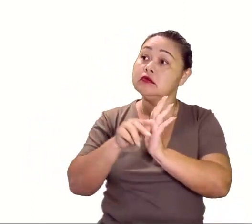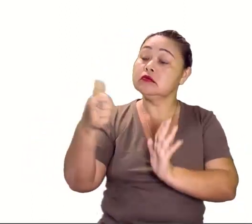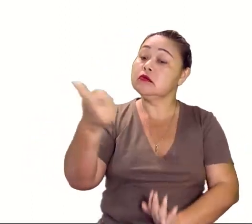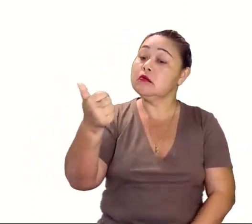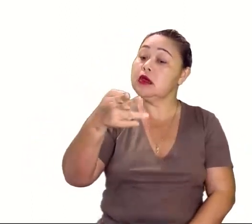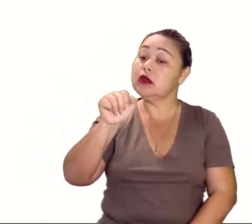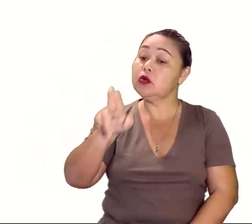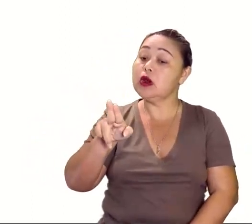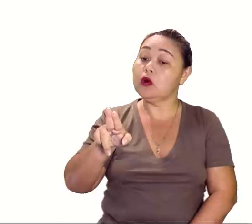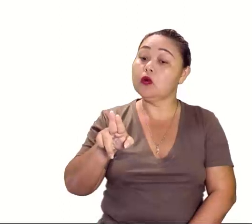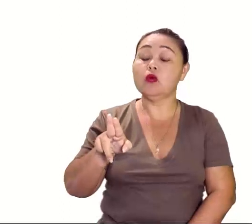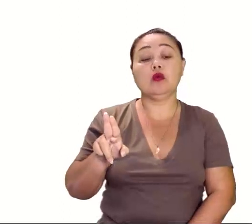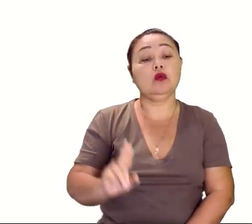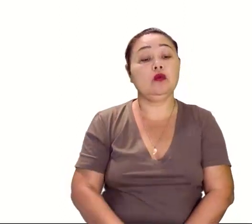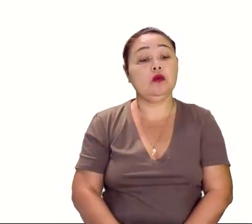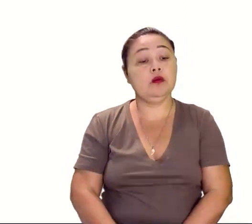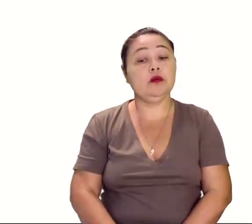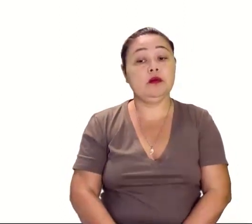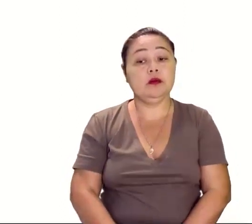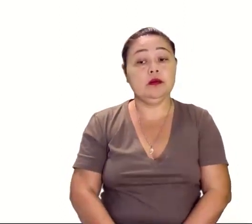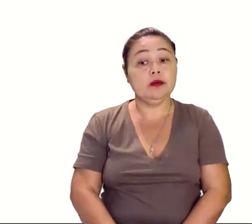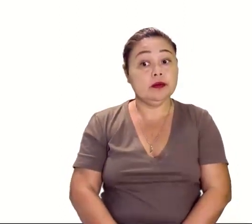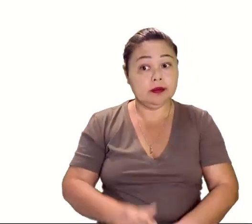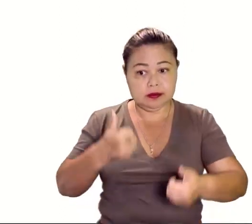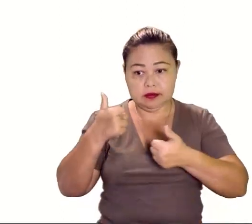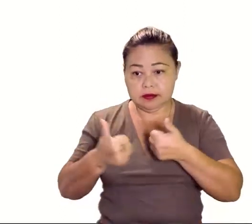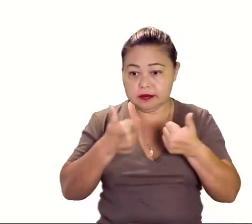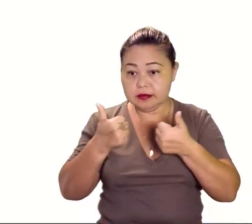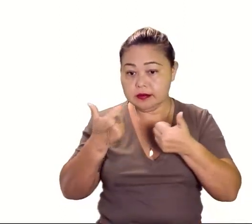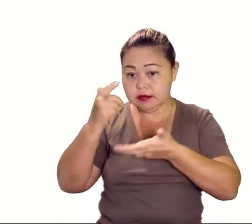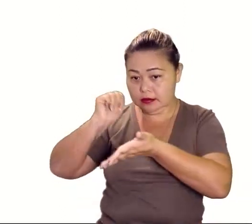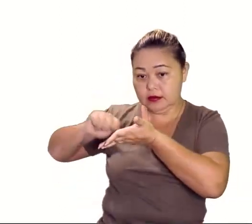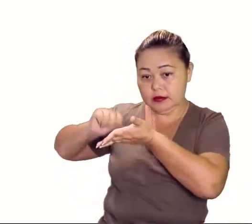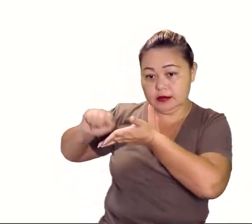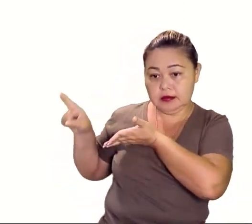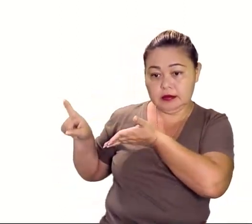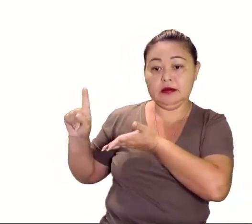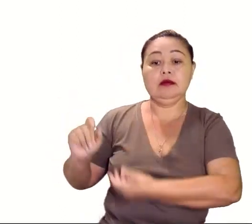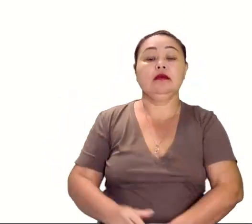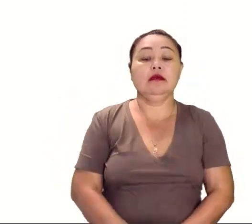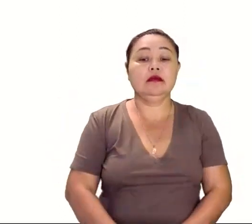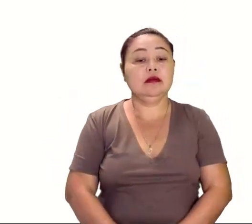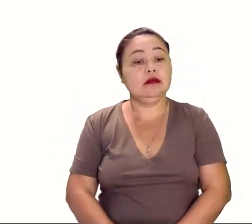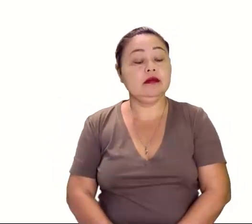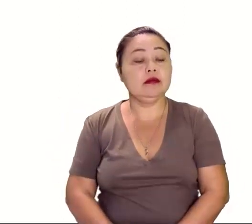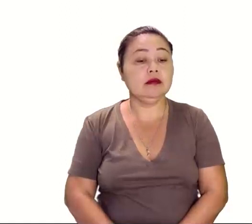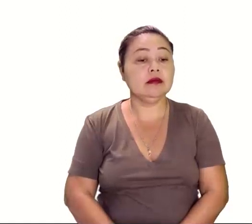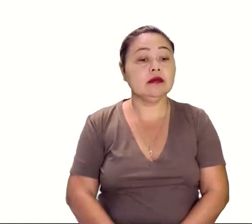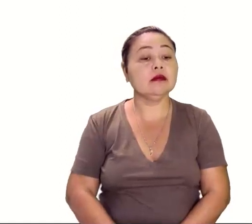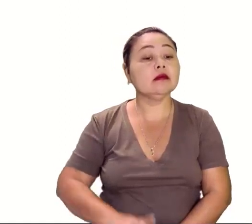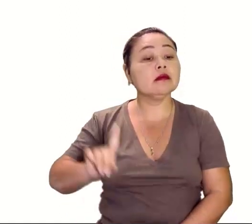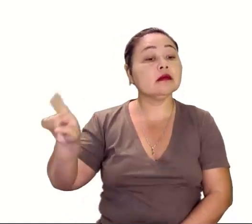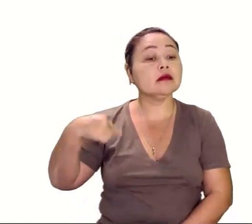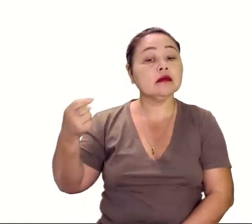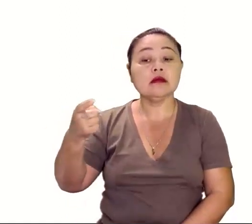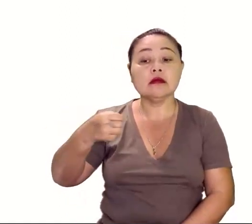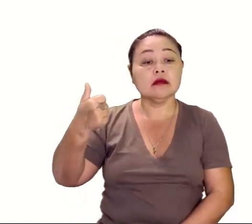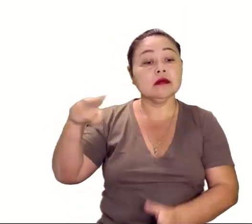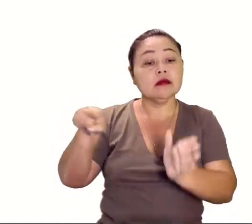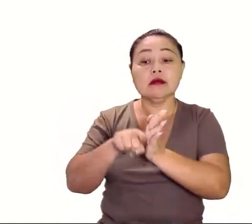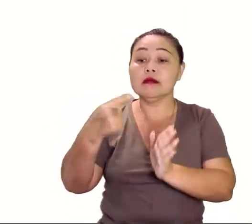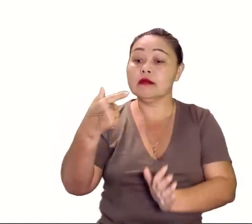então, grau. Então essa aqui é do primeiro grau. Beleza? Dá até para escrever aqui, achei que ia muito longe, não. E essa aqui, x ao